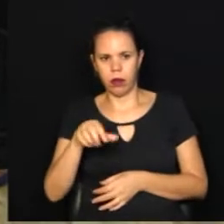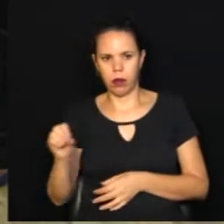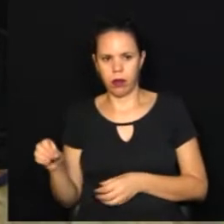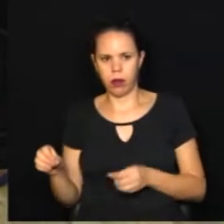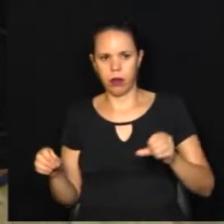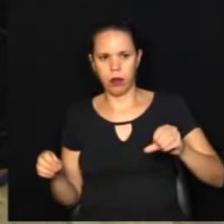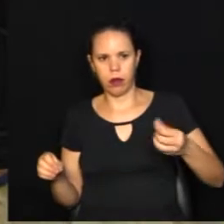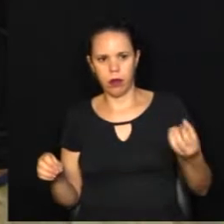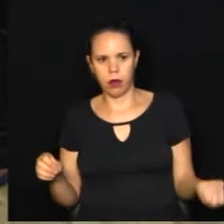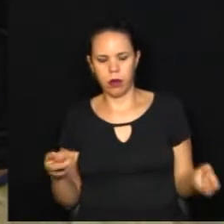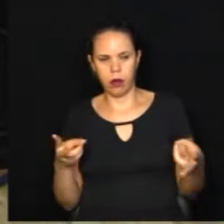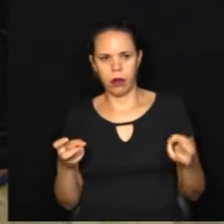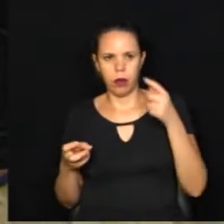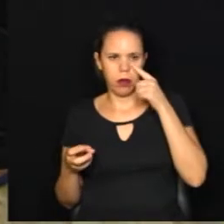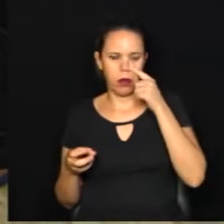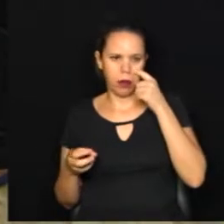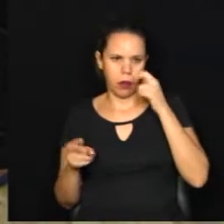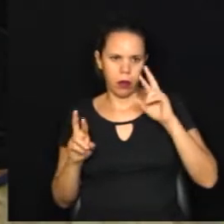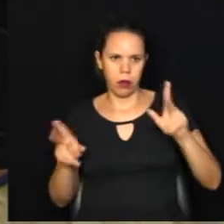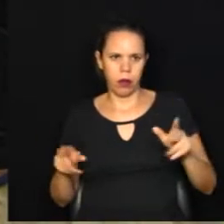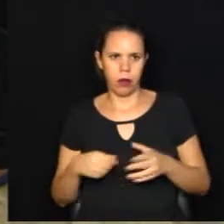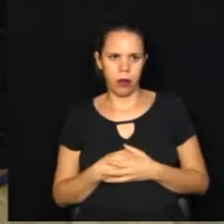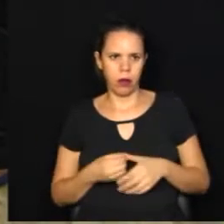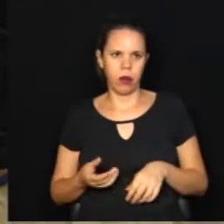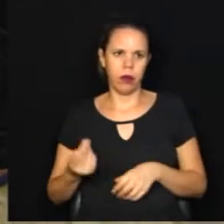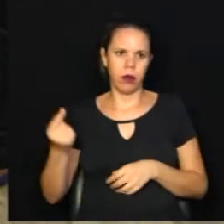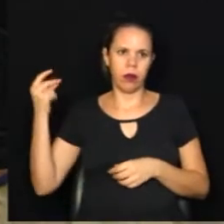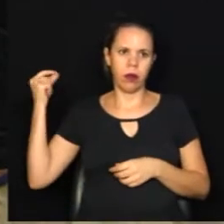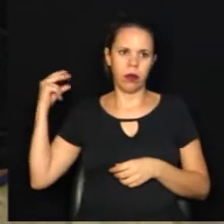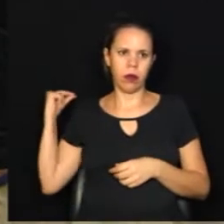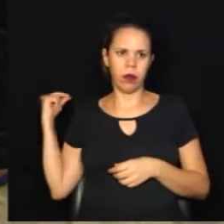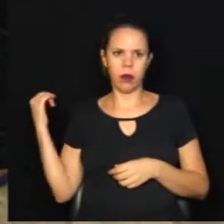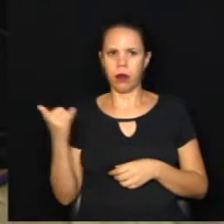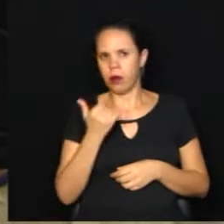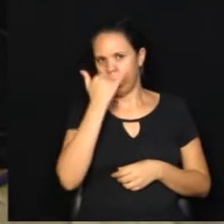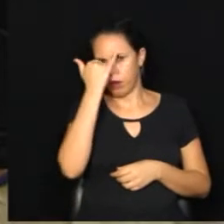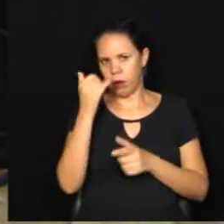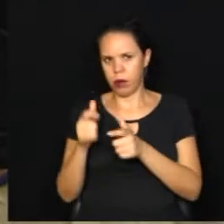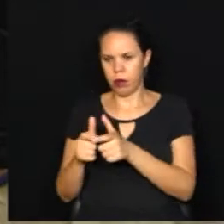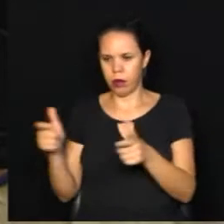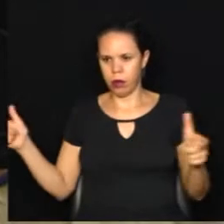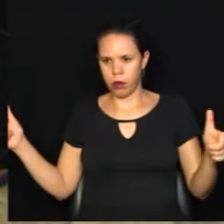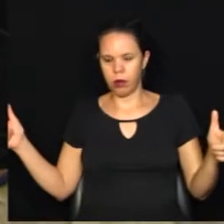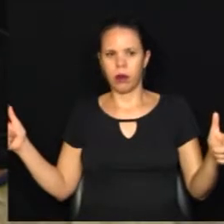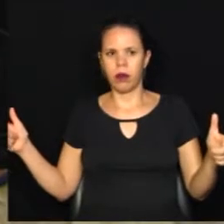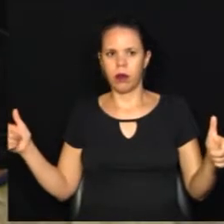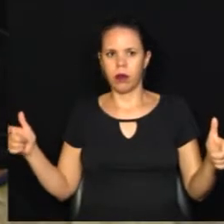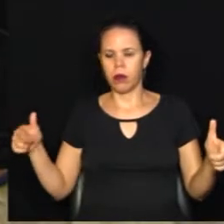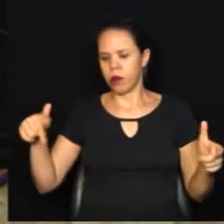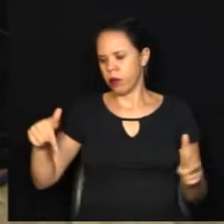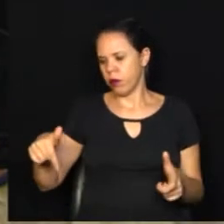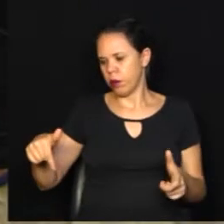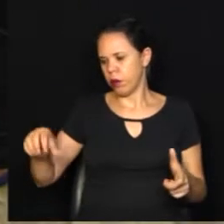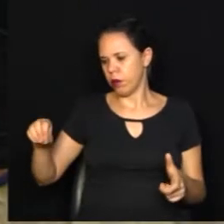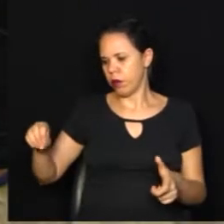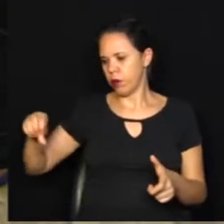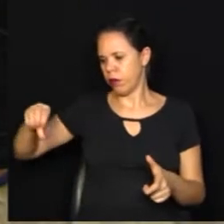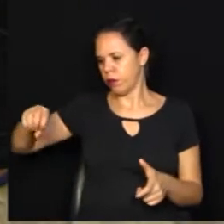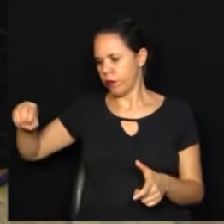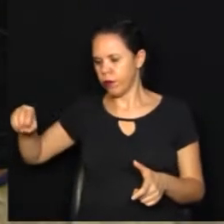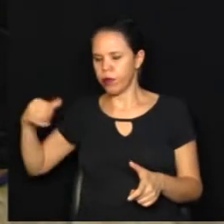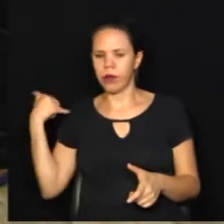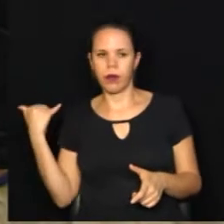Mas o que a gente percebe é essa diferença. Antigamente, a letalidade era muito grande na faixa etária, entre 70 e 90 anos. E